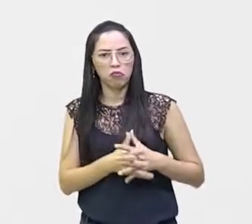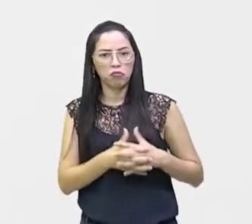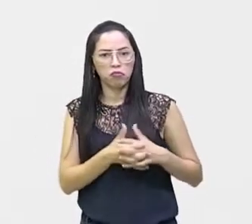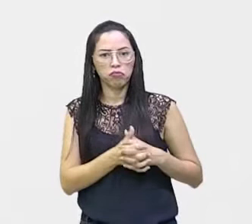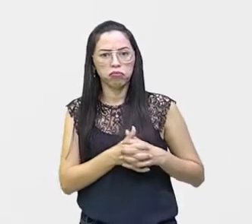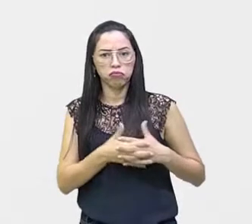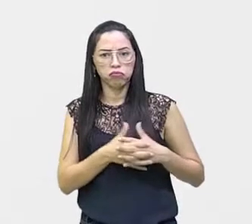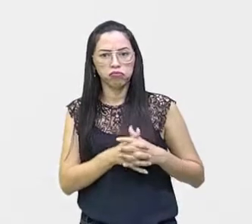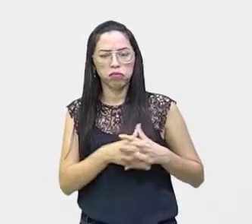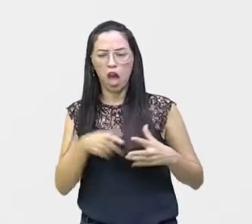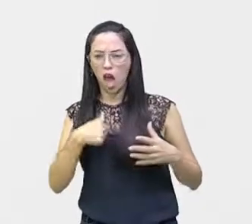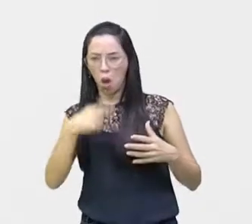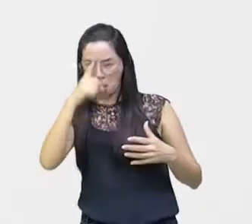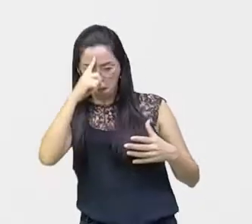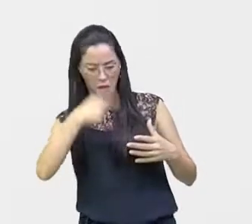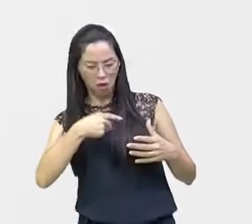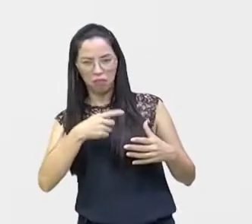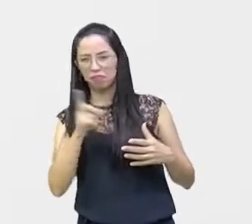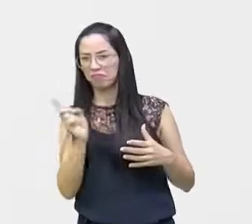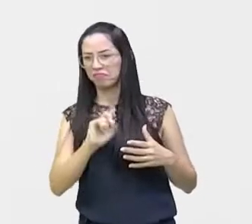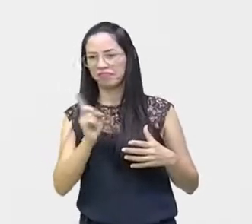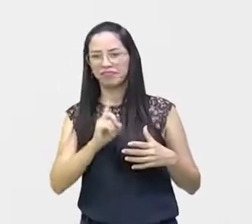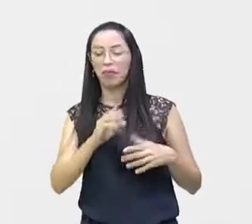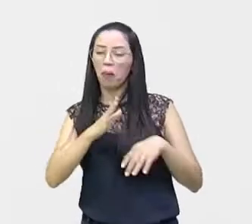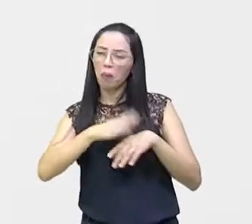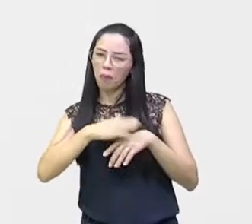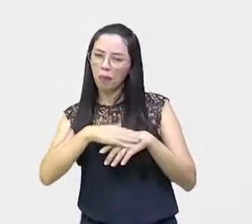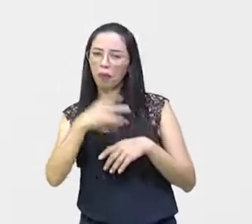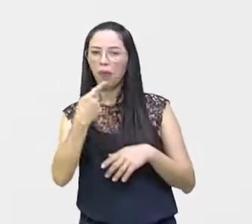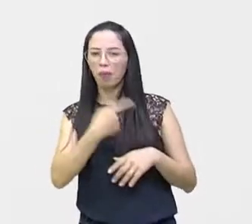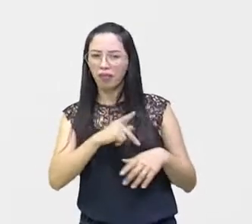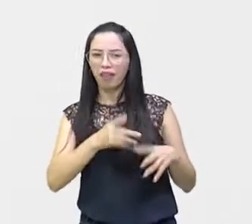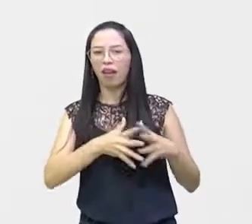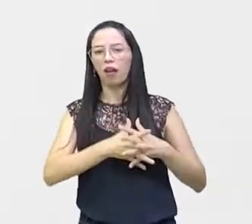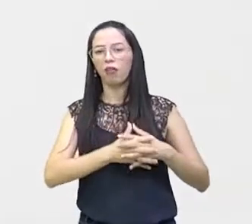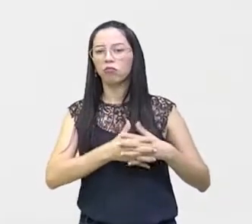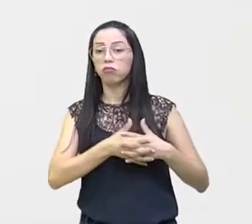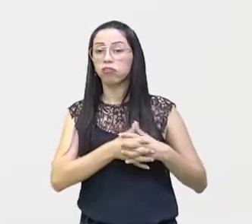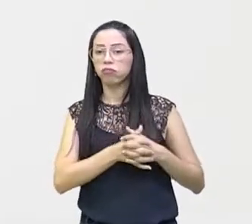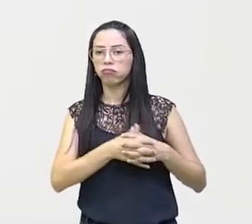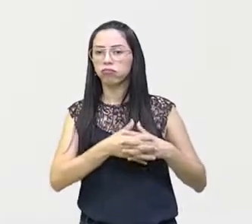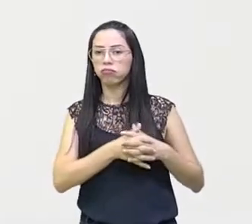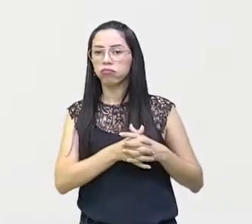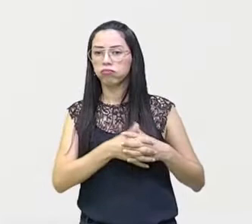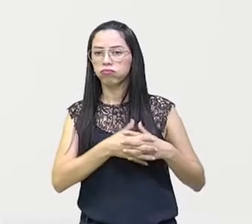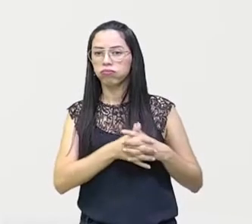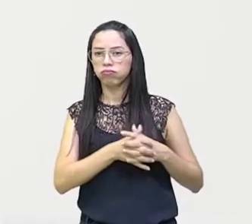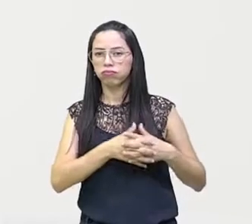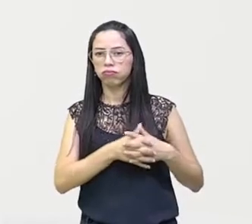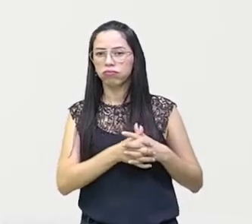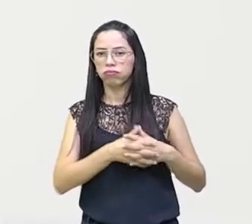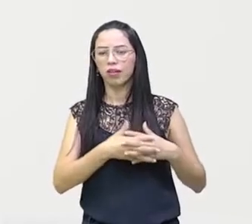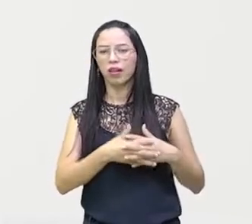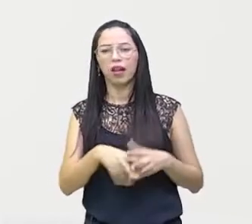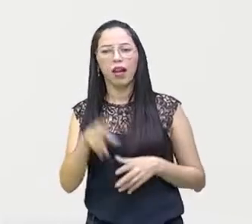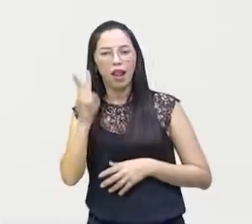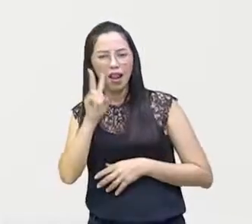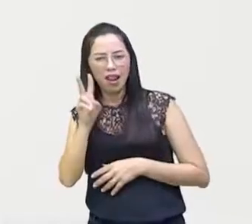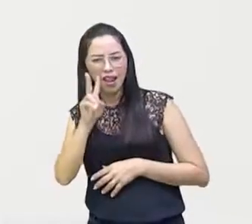o ritmo das contrações. Então, como vocês podem ver, o coração... Vocês já viram em filme que fica os